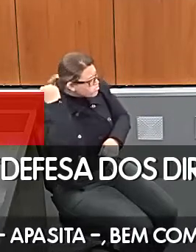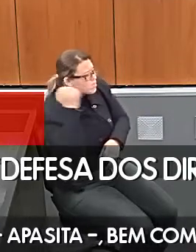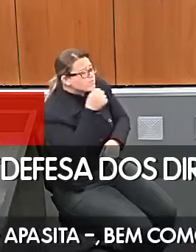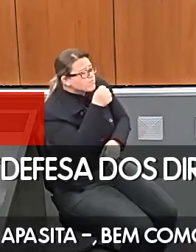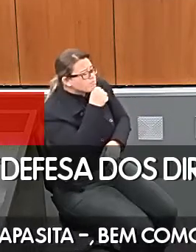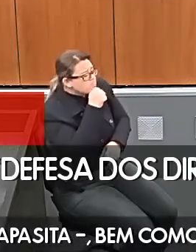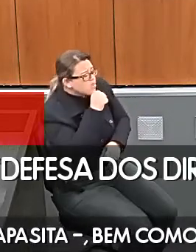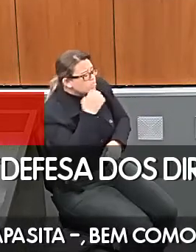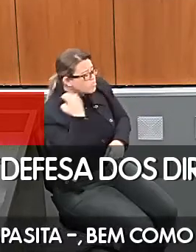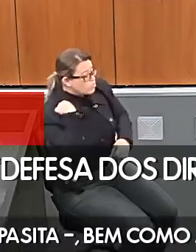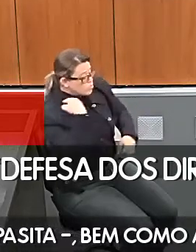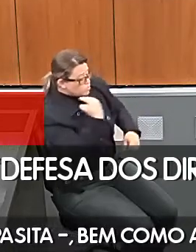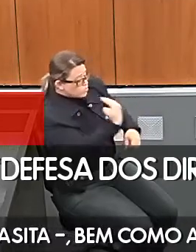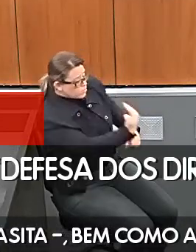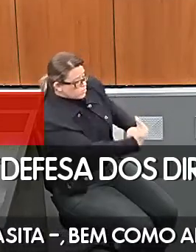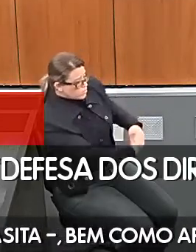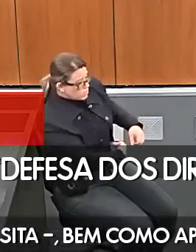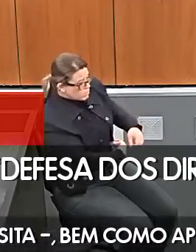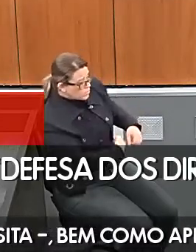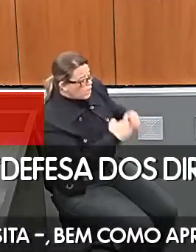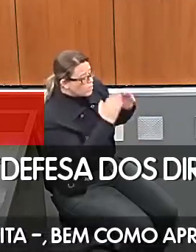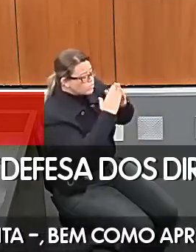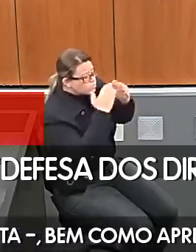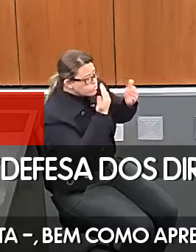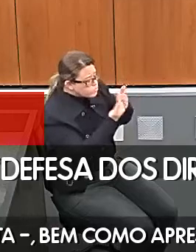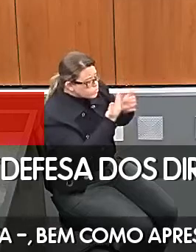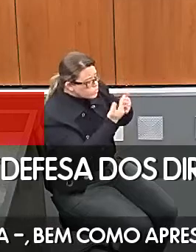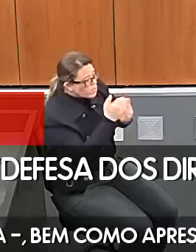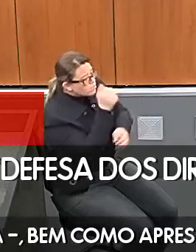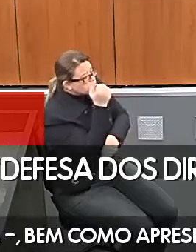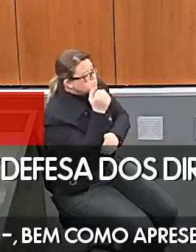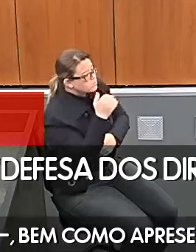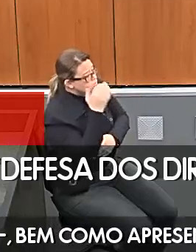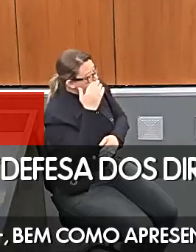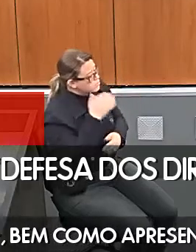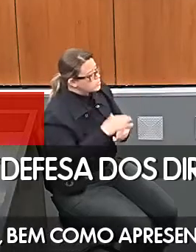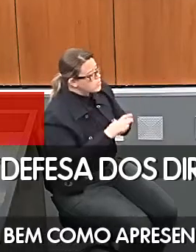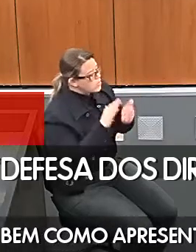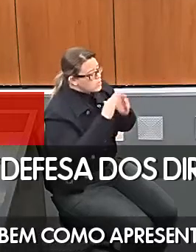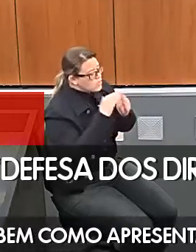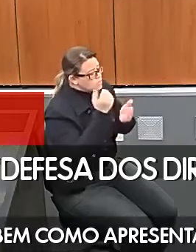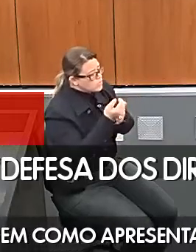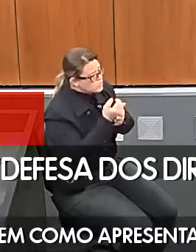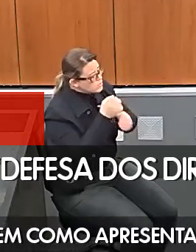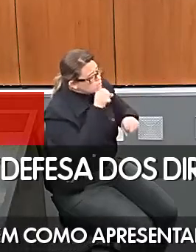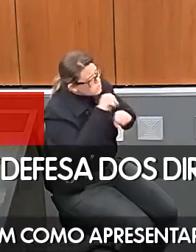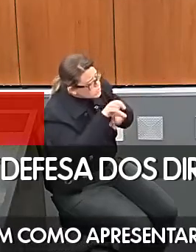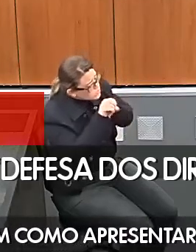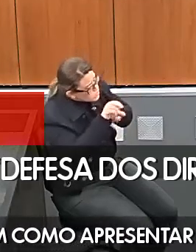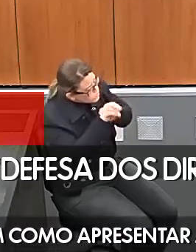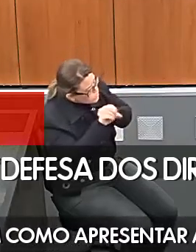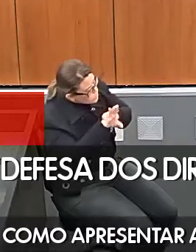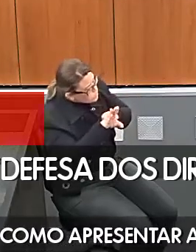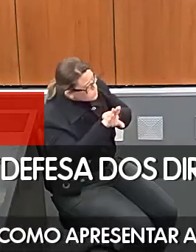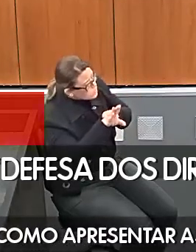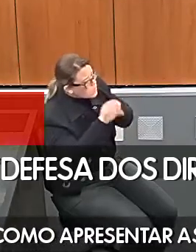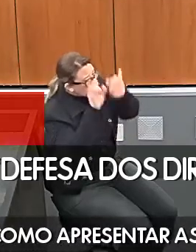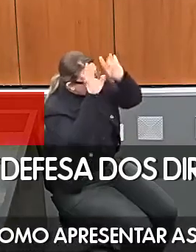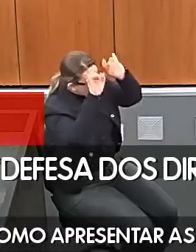do Estado que atuou nas escolas especiais, que atendia deficientes com